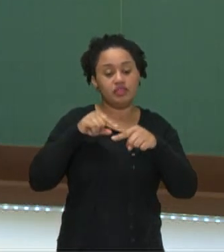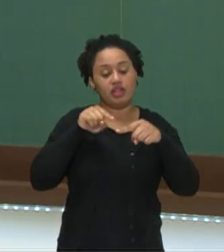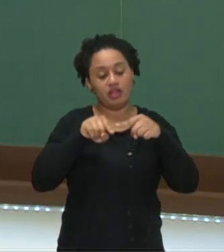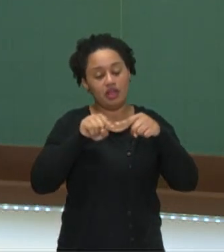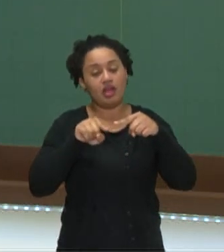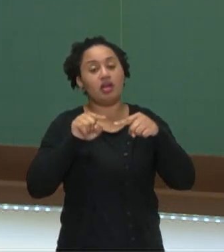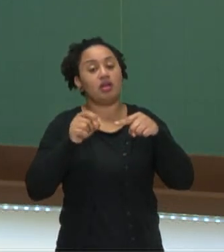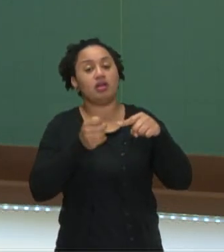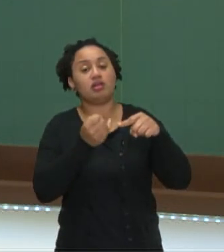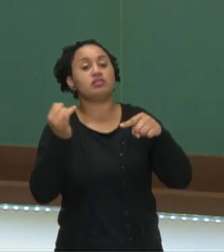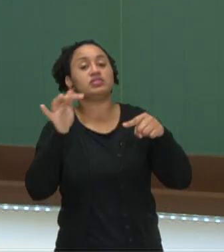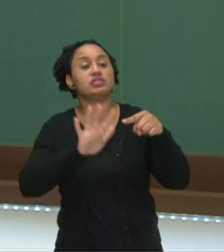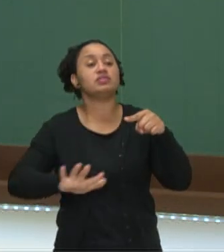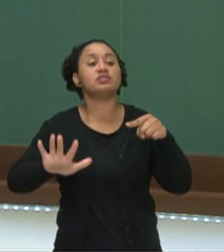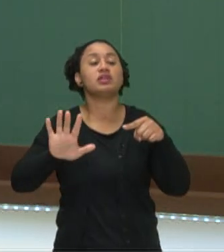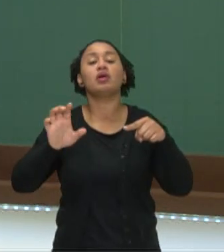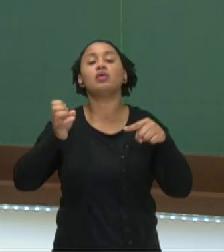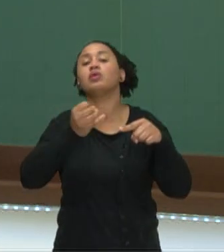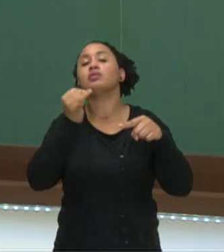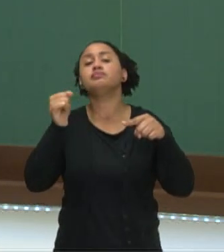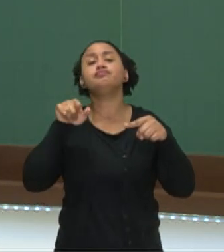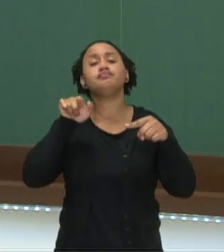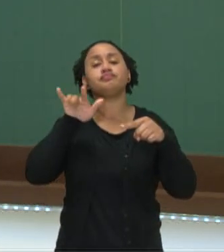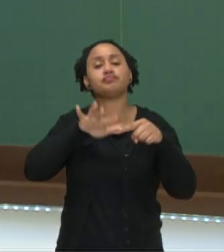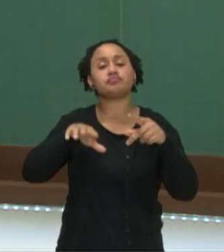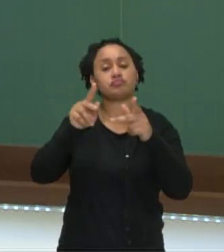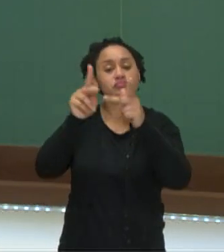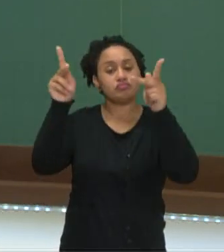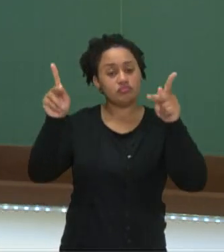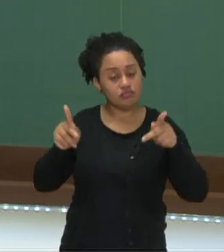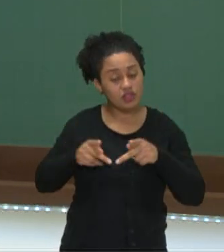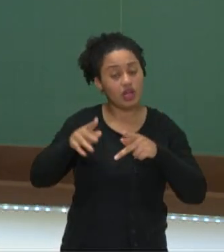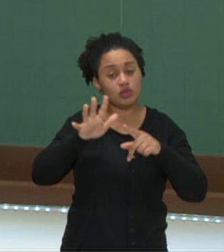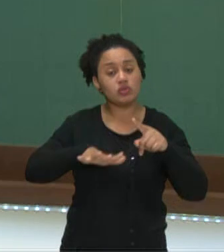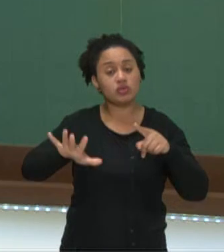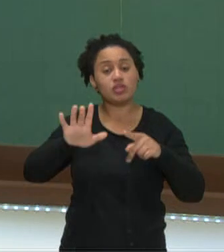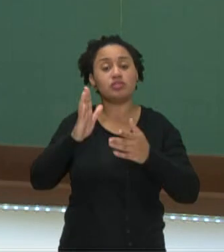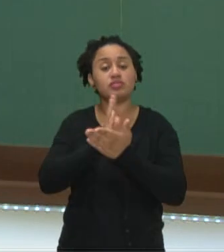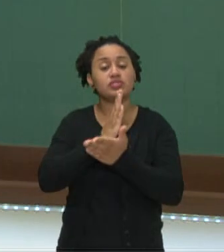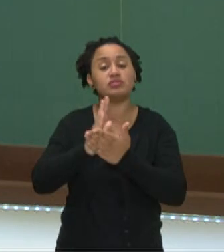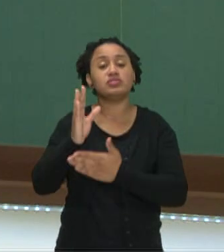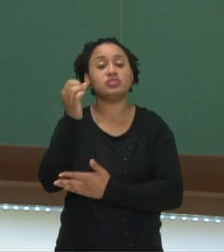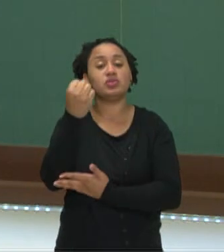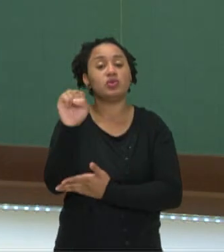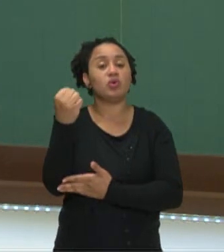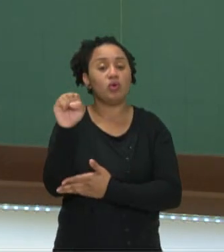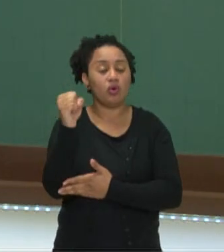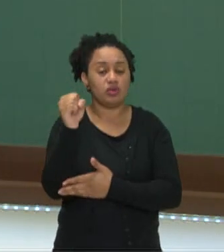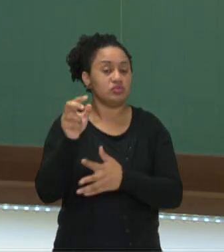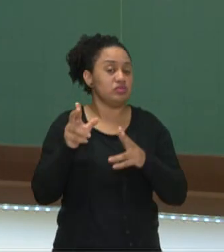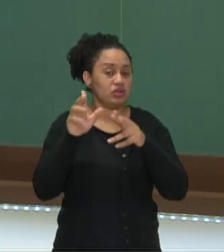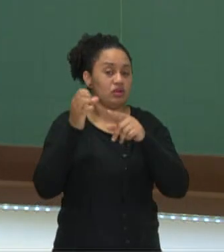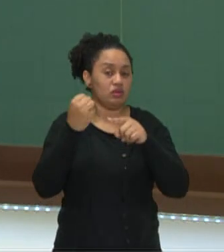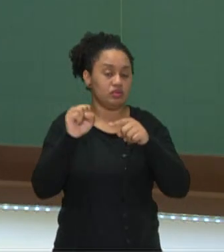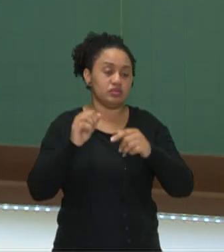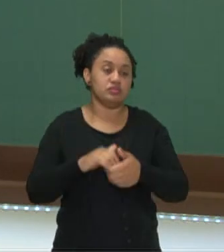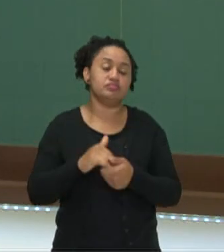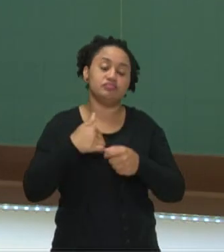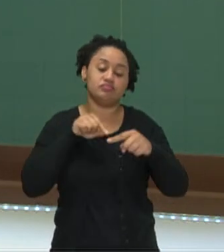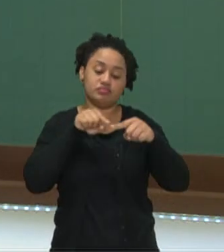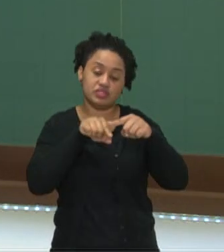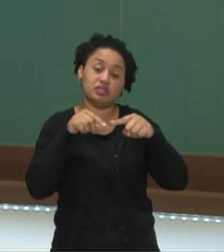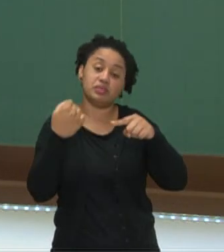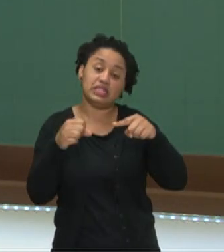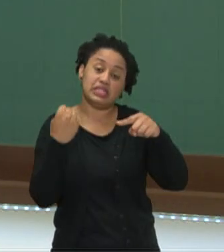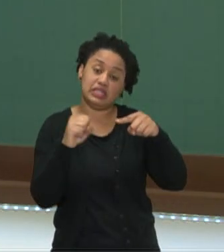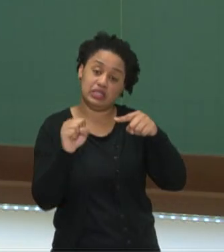em que o inteiro foi dividido? Então, nessa situação, a pizza inteira foi dividida em 8 pedaços iguais. Então, o denominador tem que